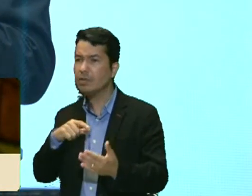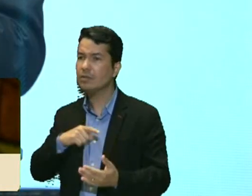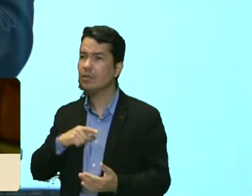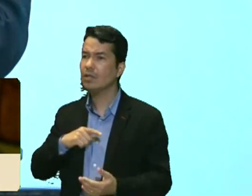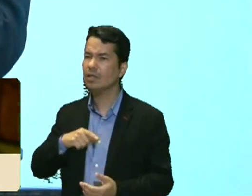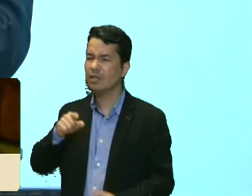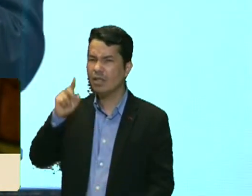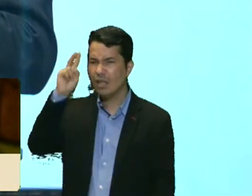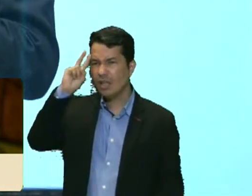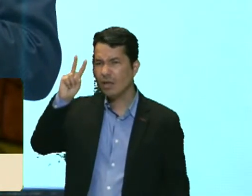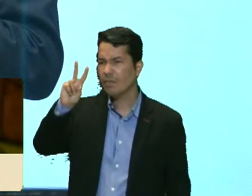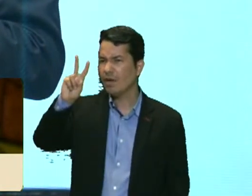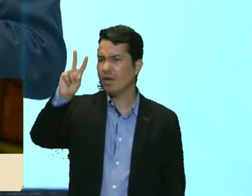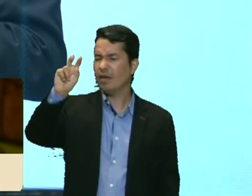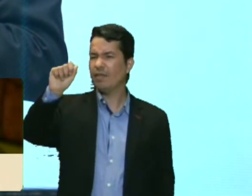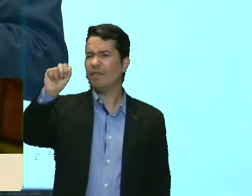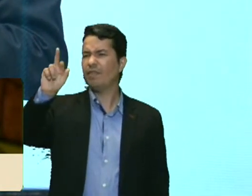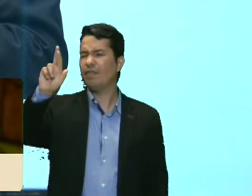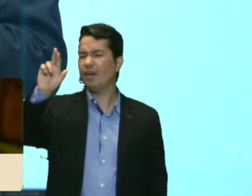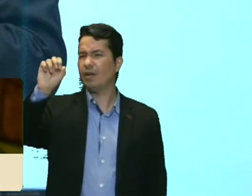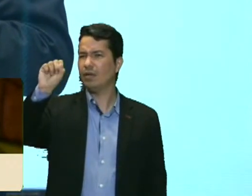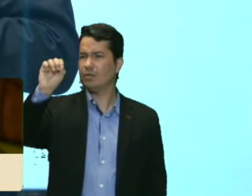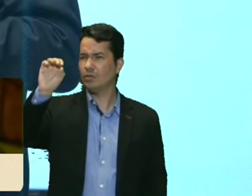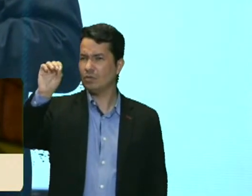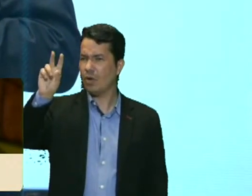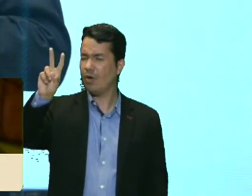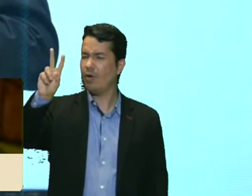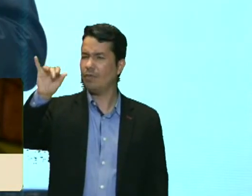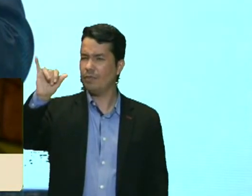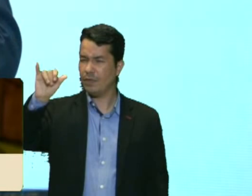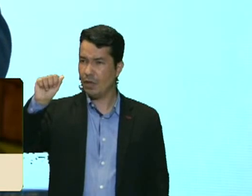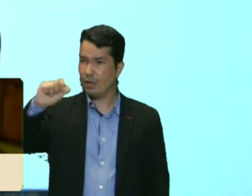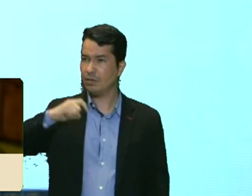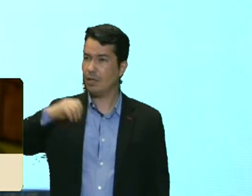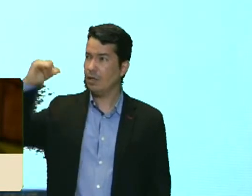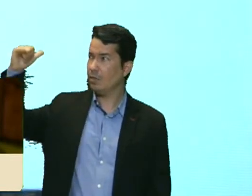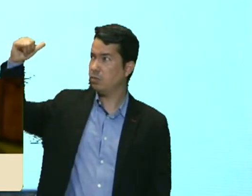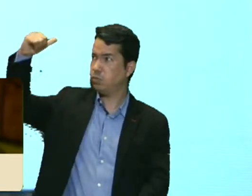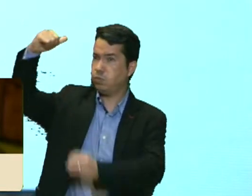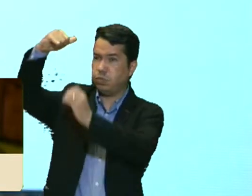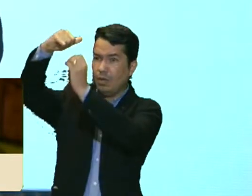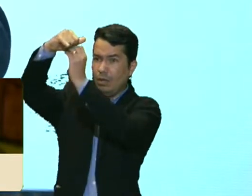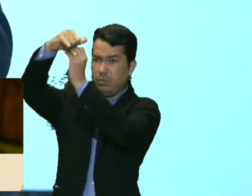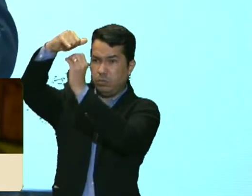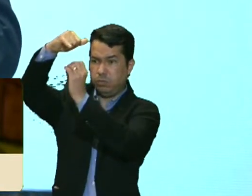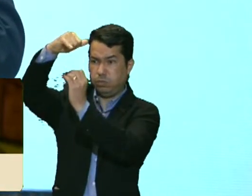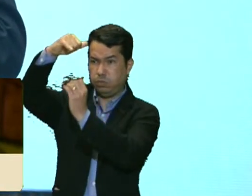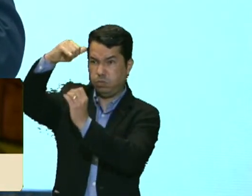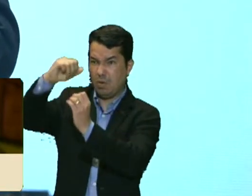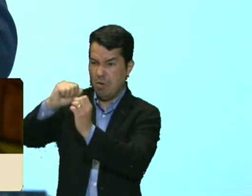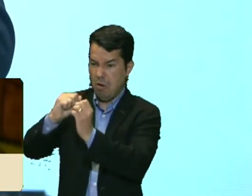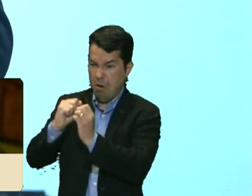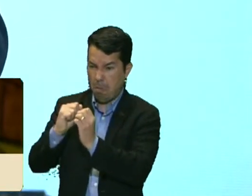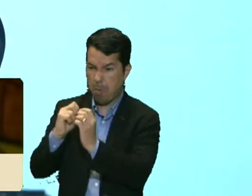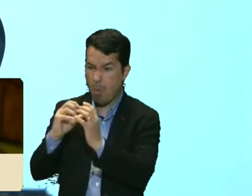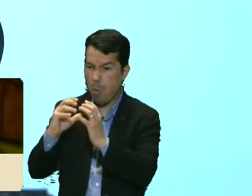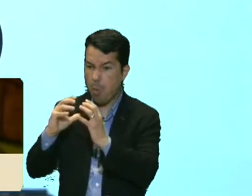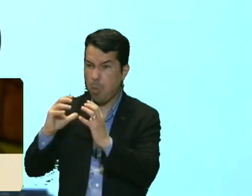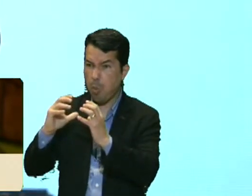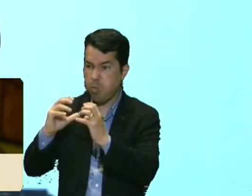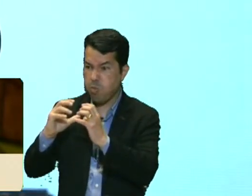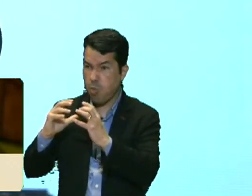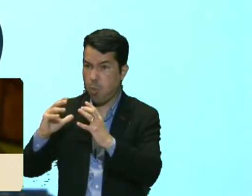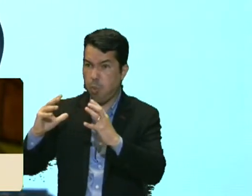devastaram Varsóvia, da rua principal da cidade só sobrou o esqueleto. A estrutura